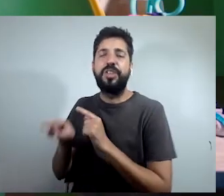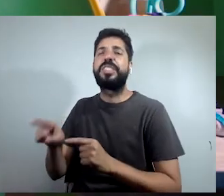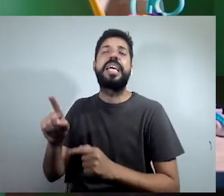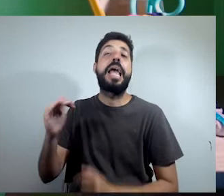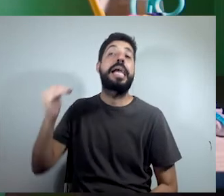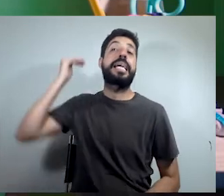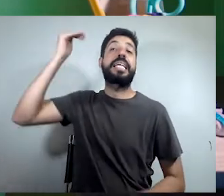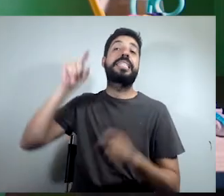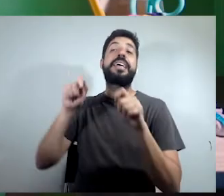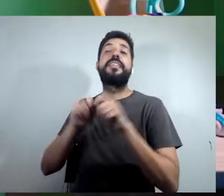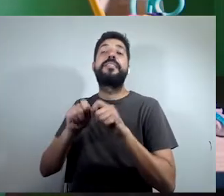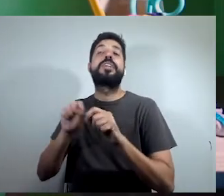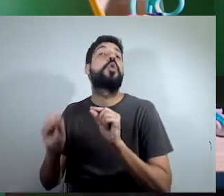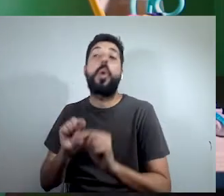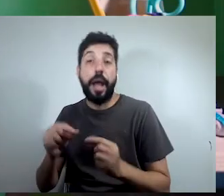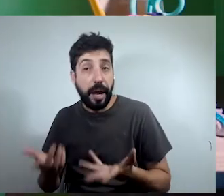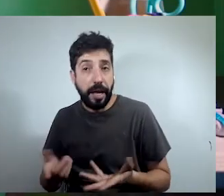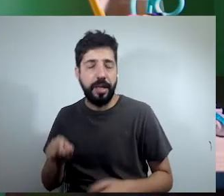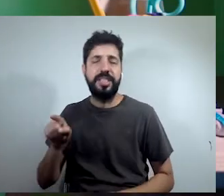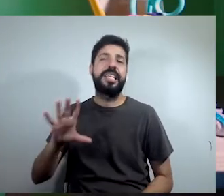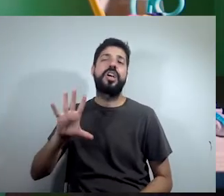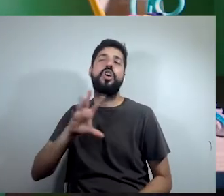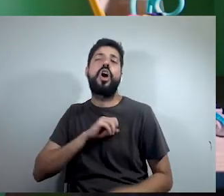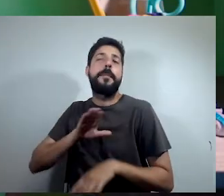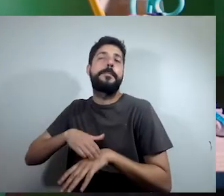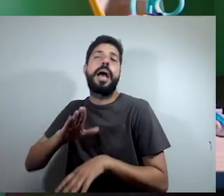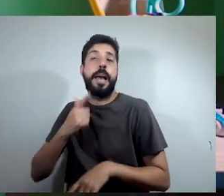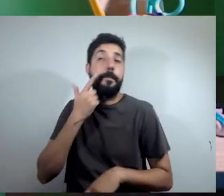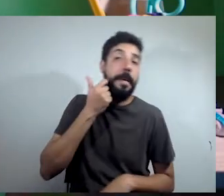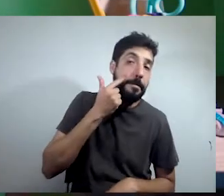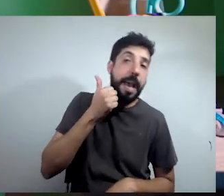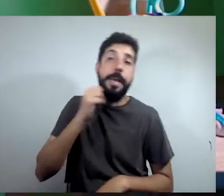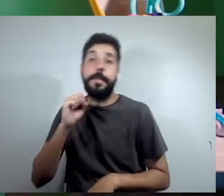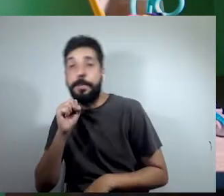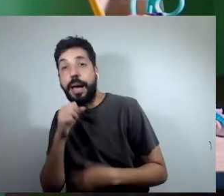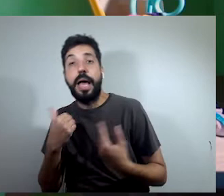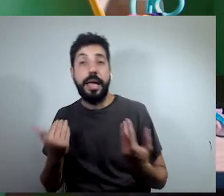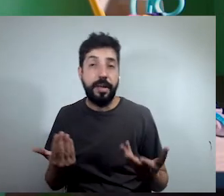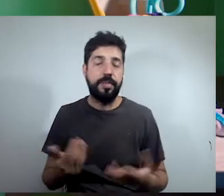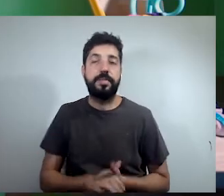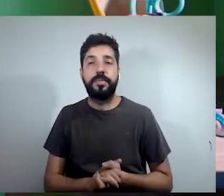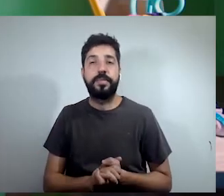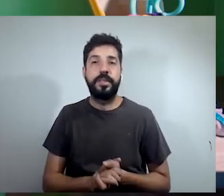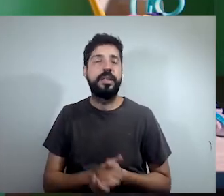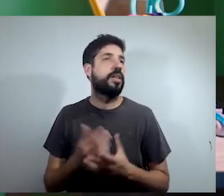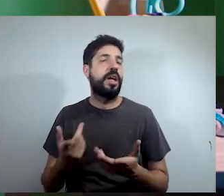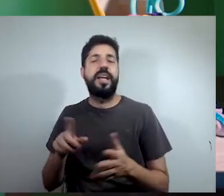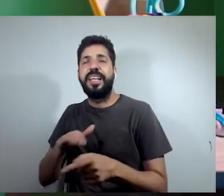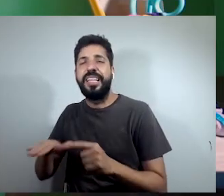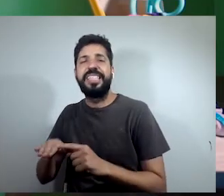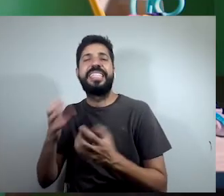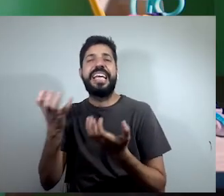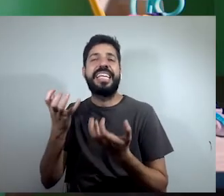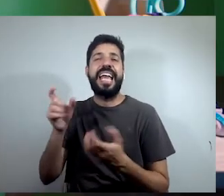Criança, quem você mais gosta, do papai ou da mamãe? Criança, quem você quer